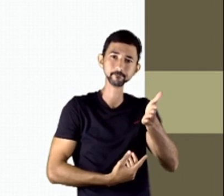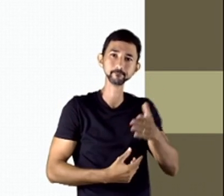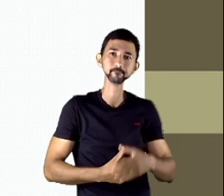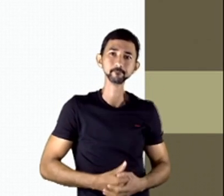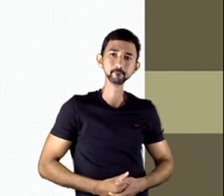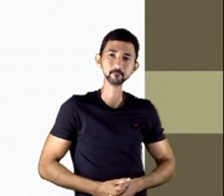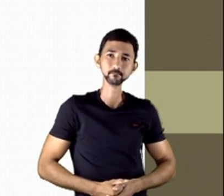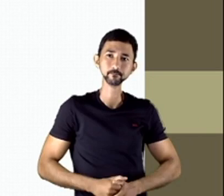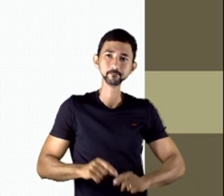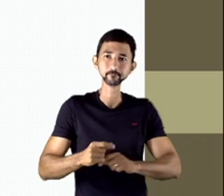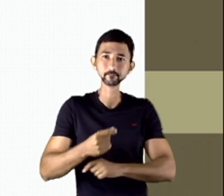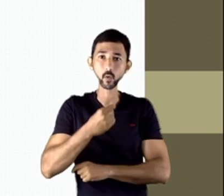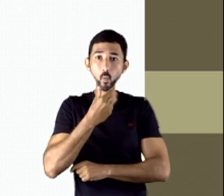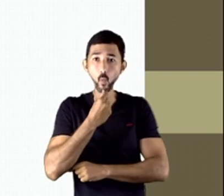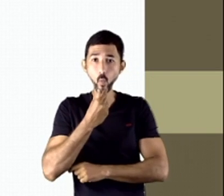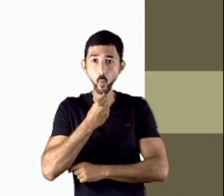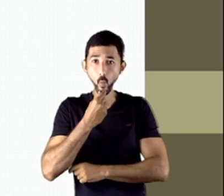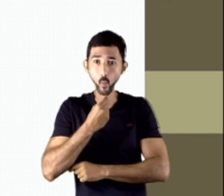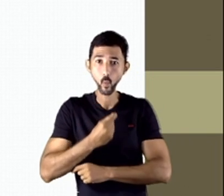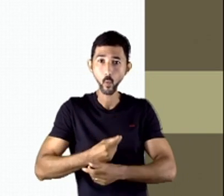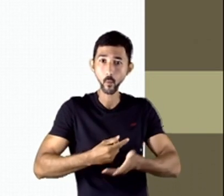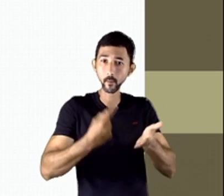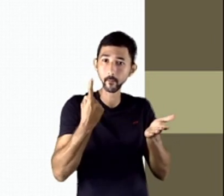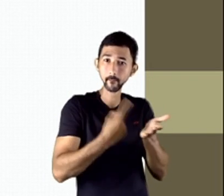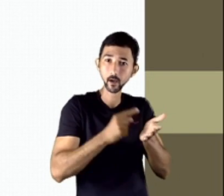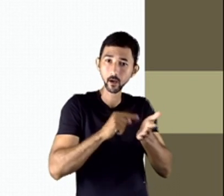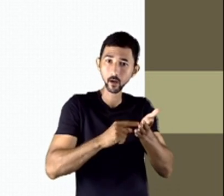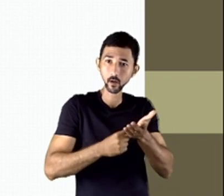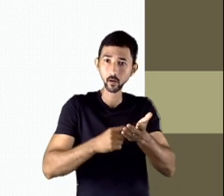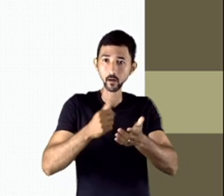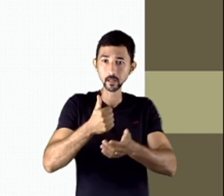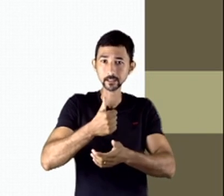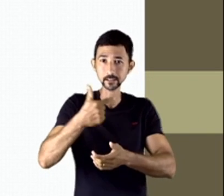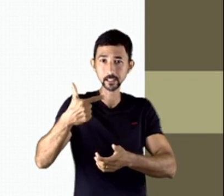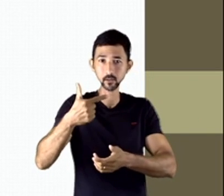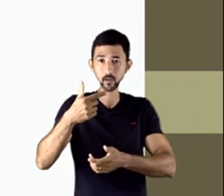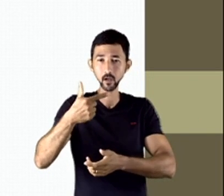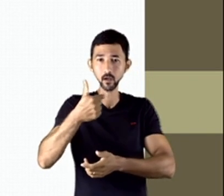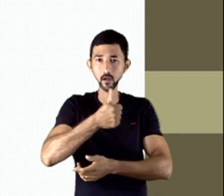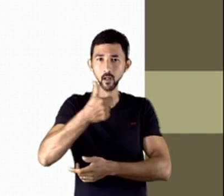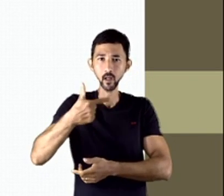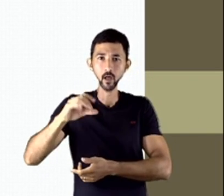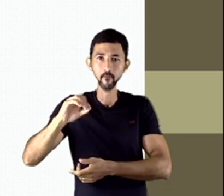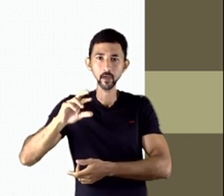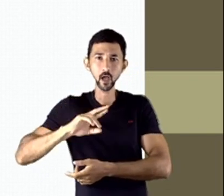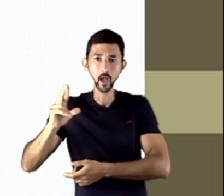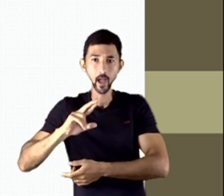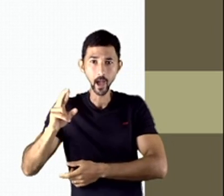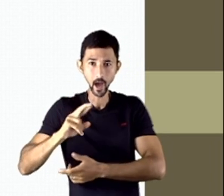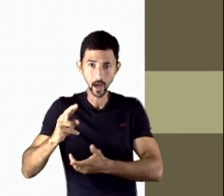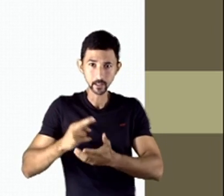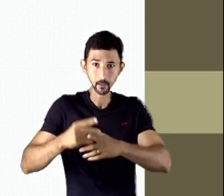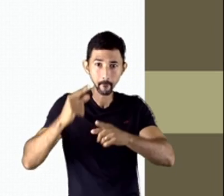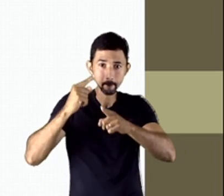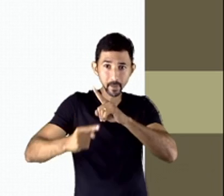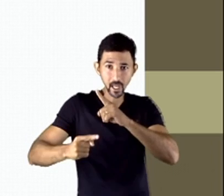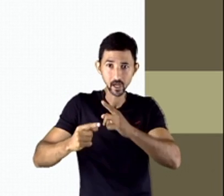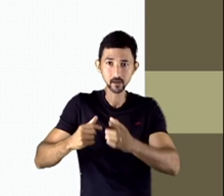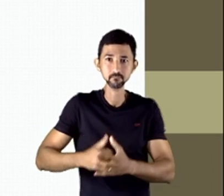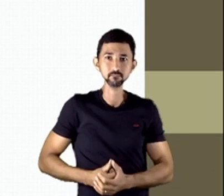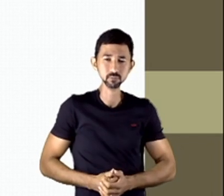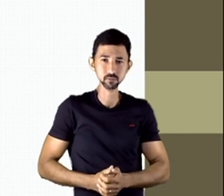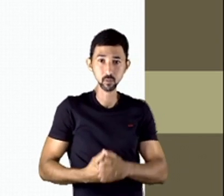onde o João registrou R$ 120 de meia passagem, sendo que o preço de cada uma,